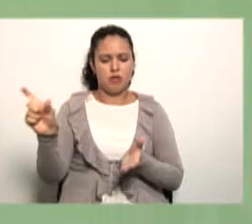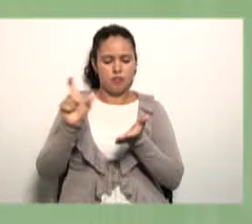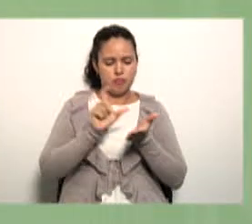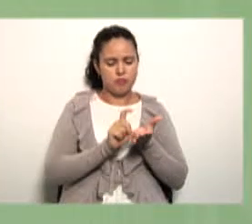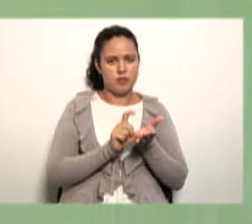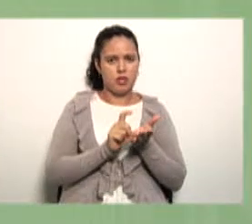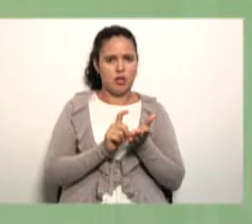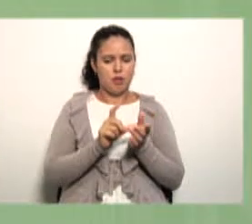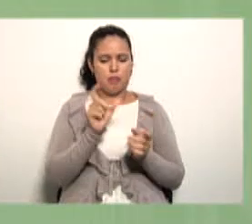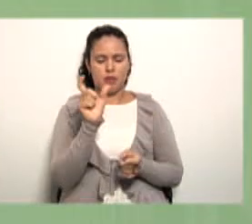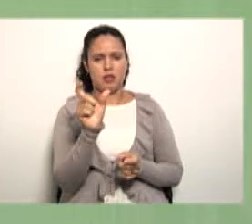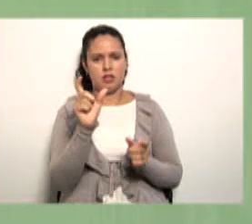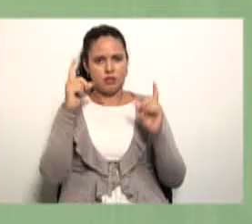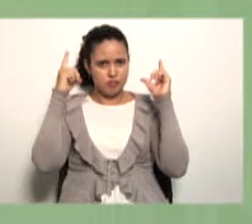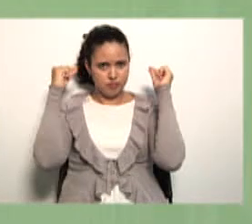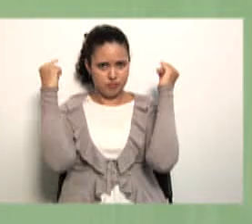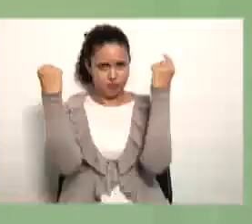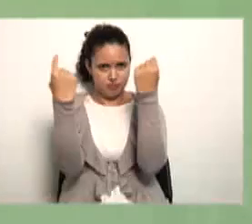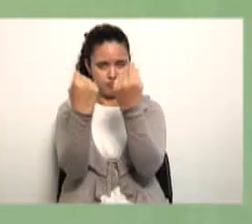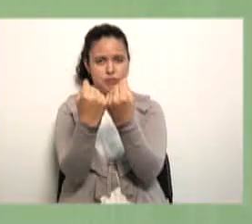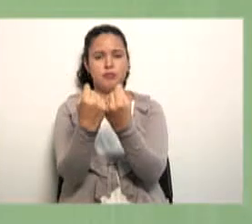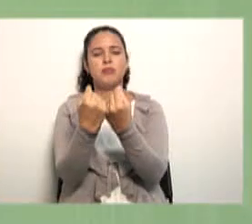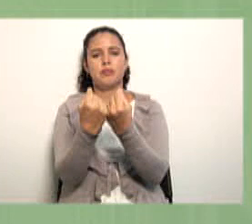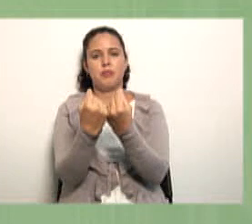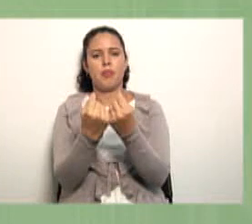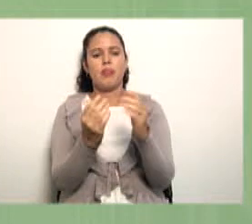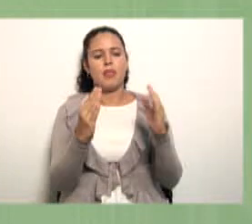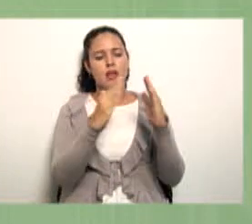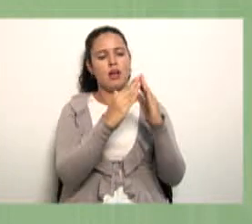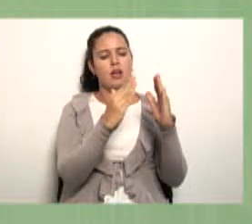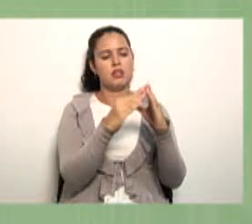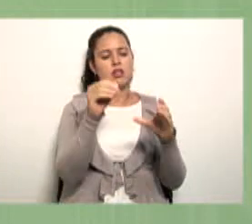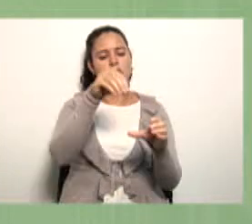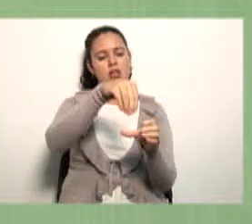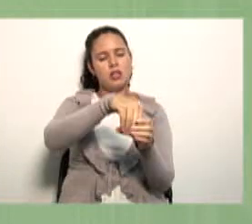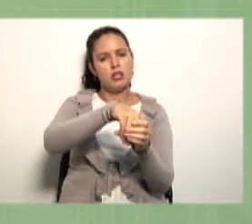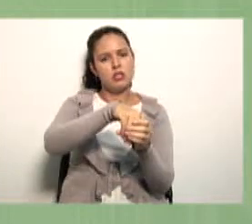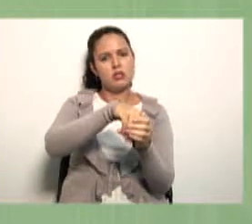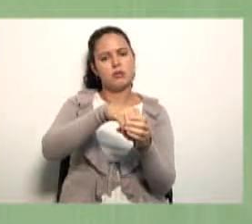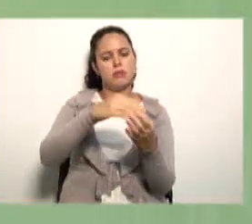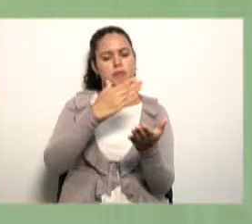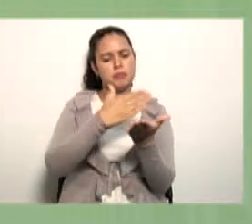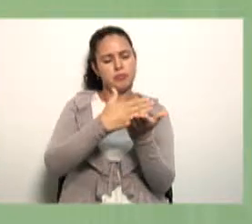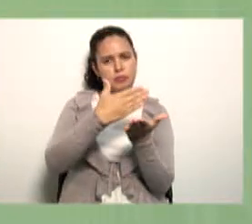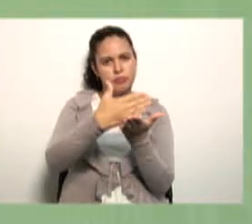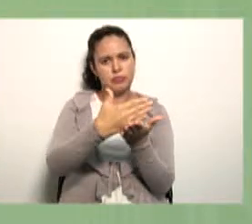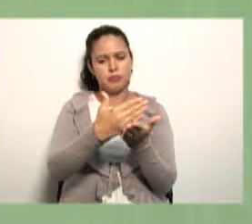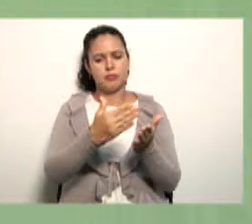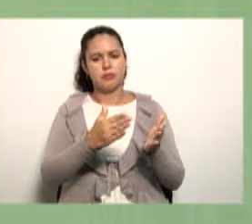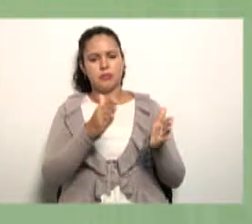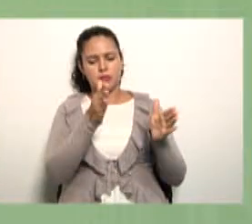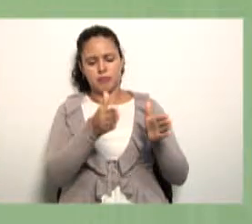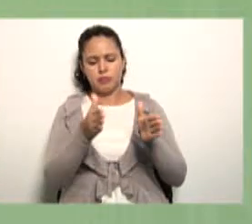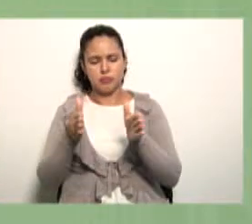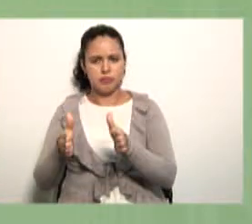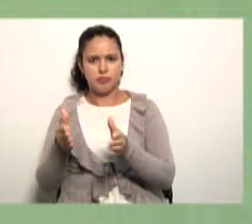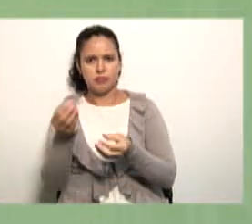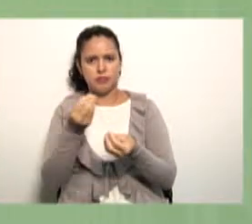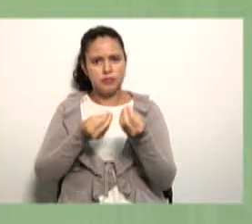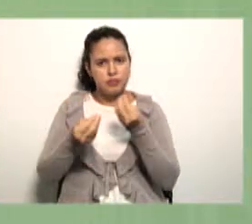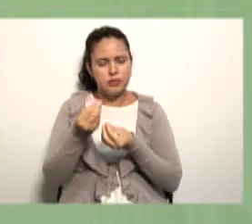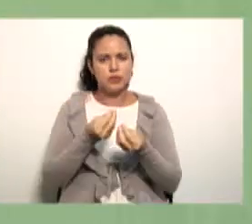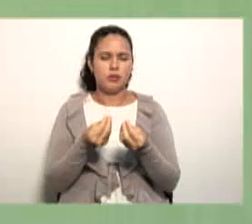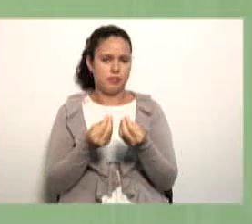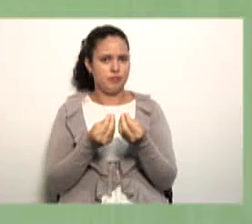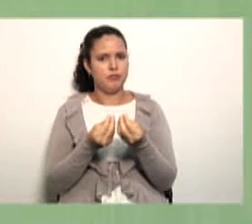às normas, está ligado às normas da casa. Essas normas no sentido de orçamento, ela pode ser entendida de várias formas, mas ao longo